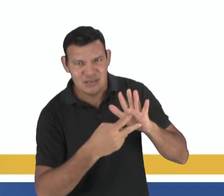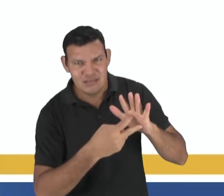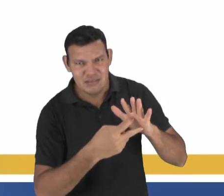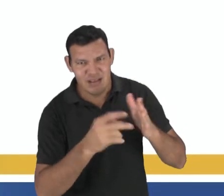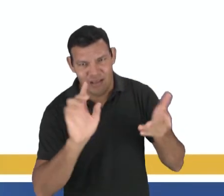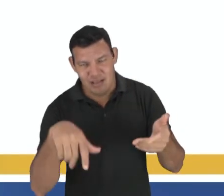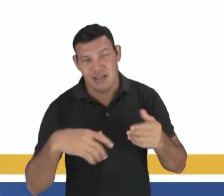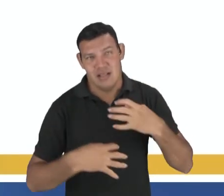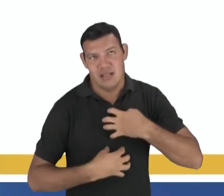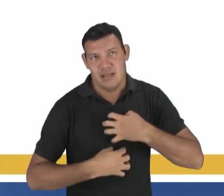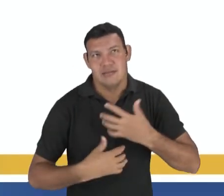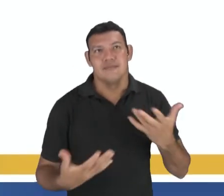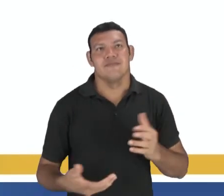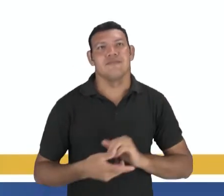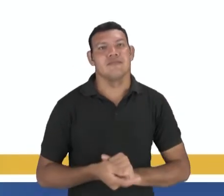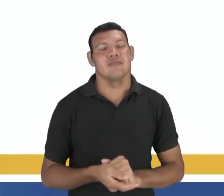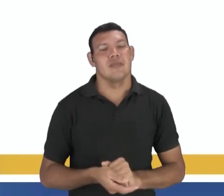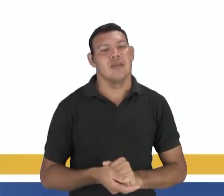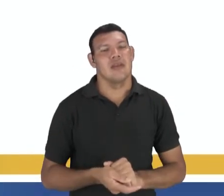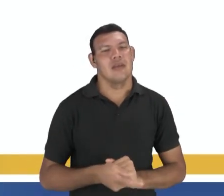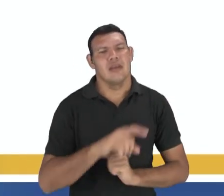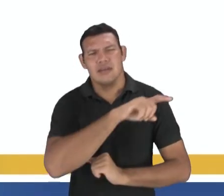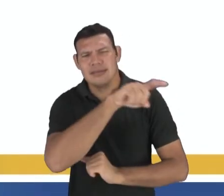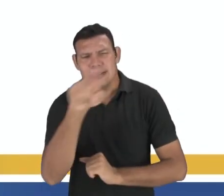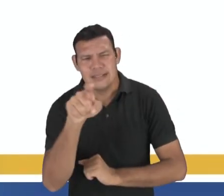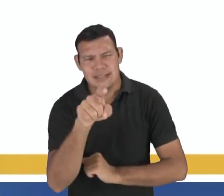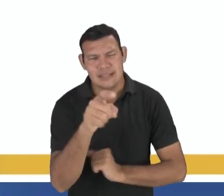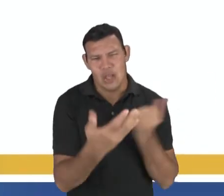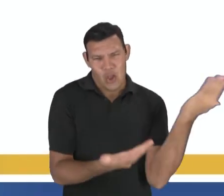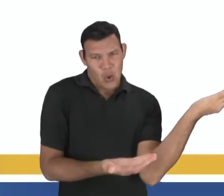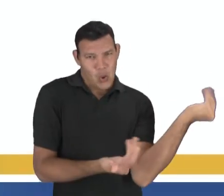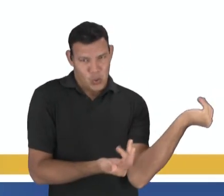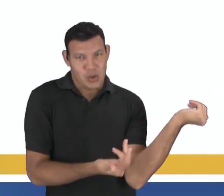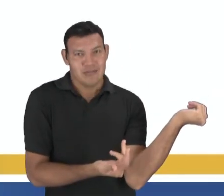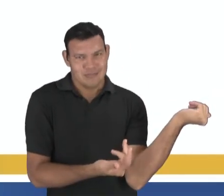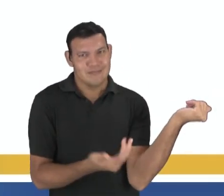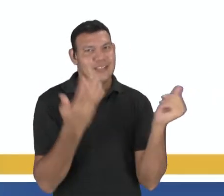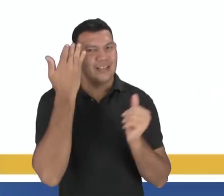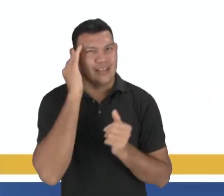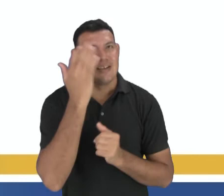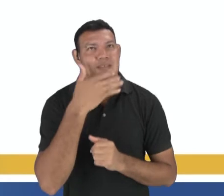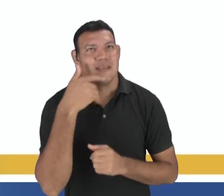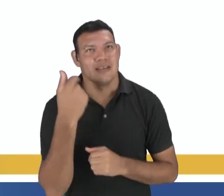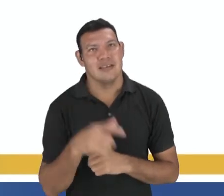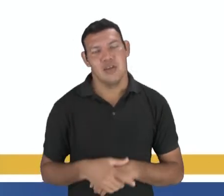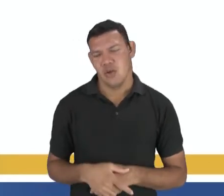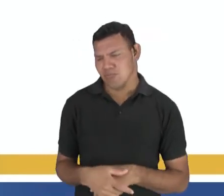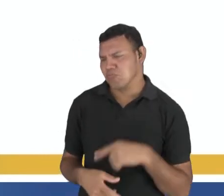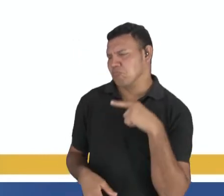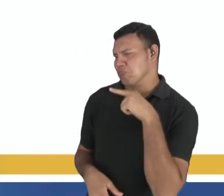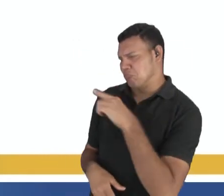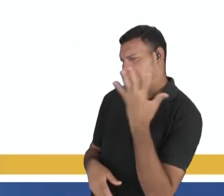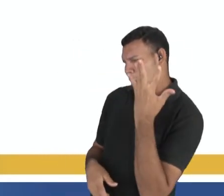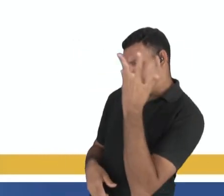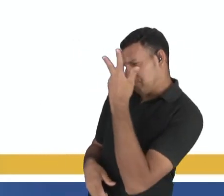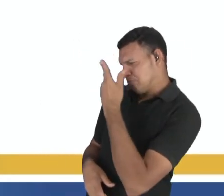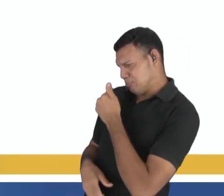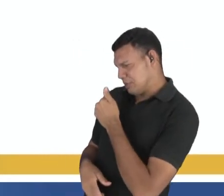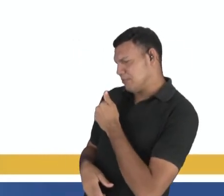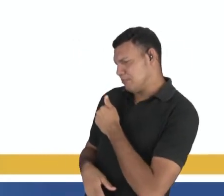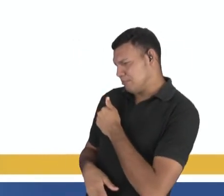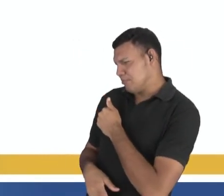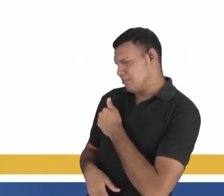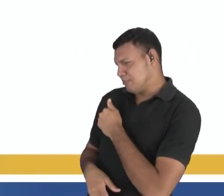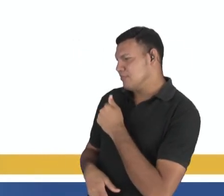decodificar? Outra que talvez você jovem deva sintonizar melhor. Você é muito